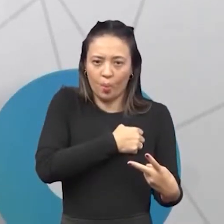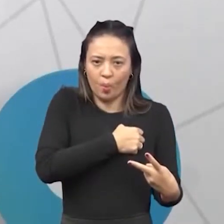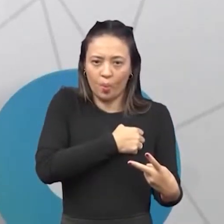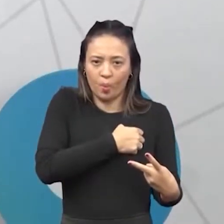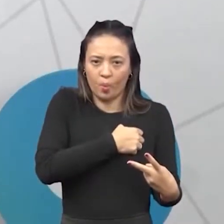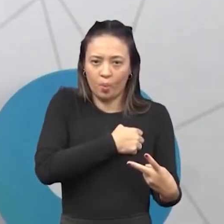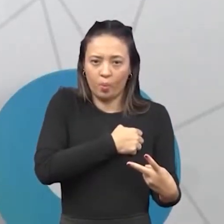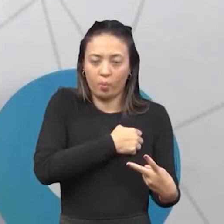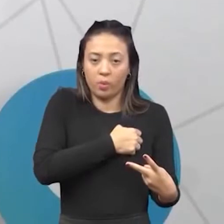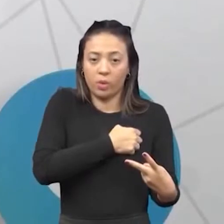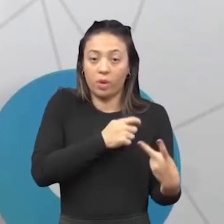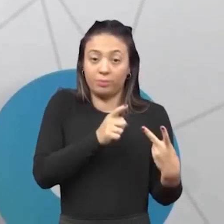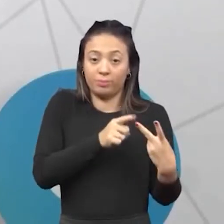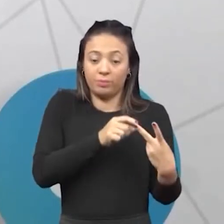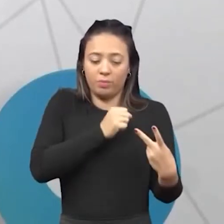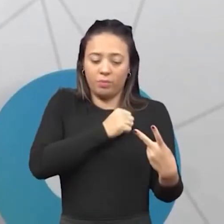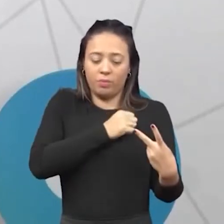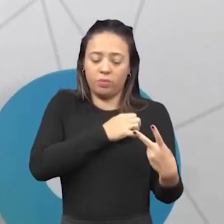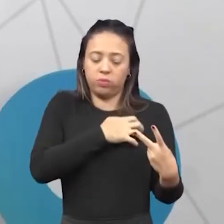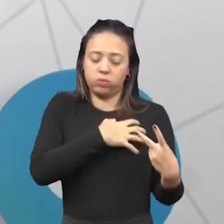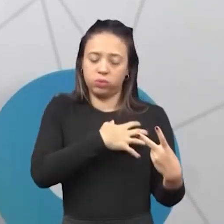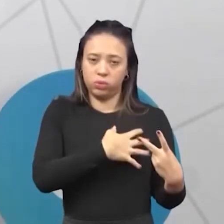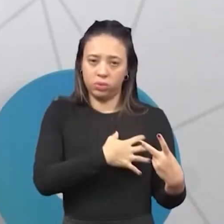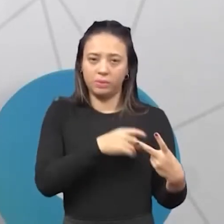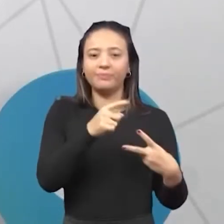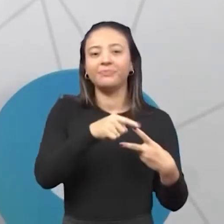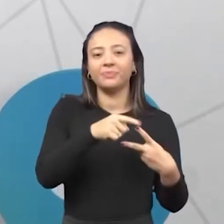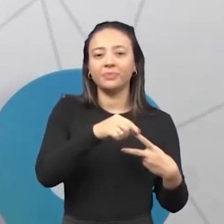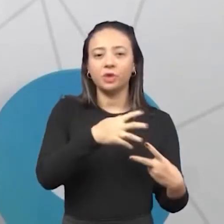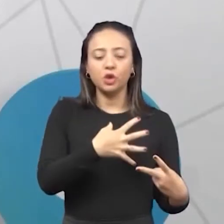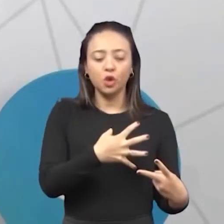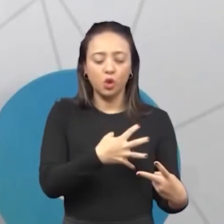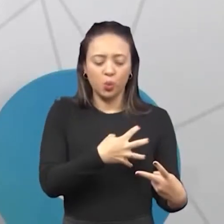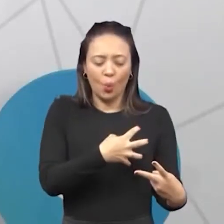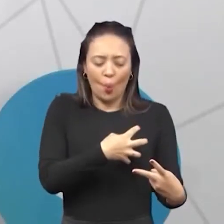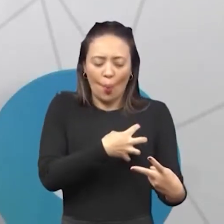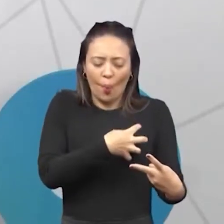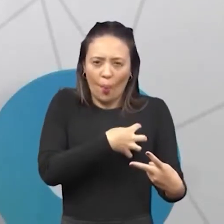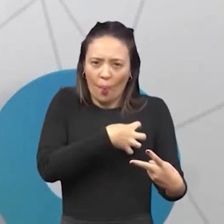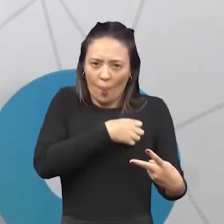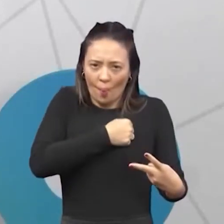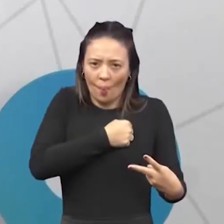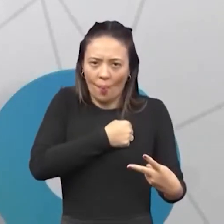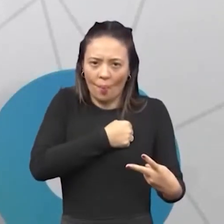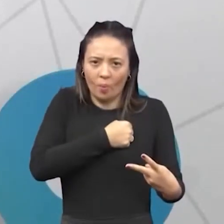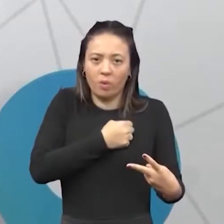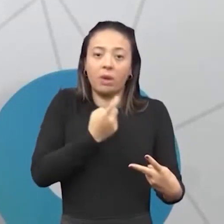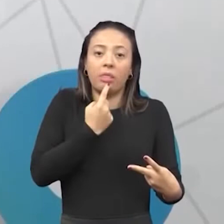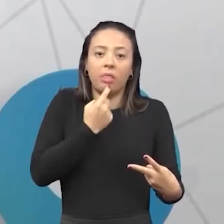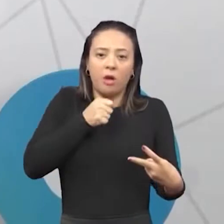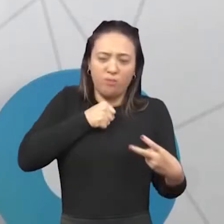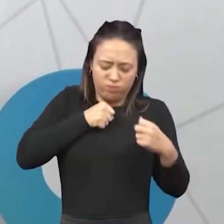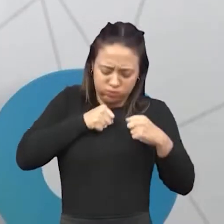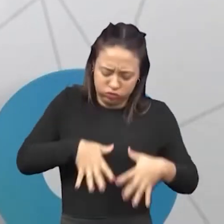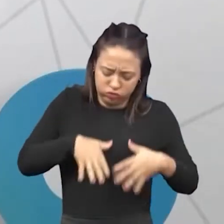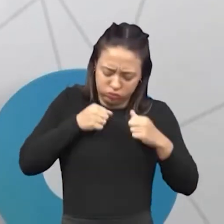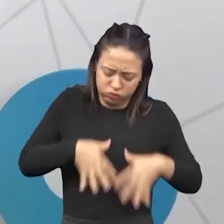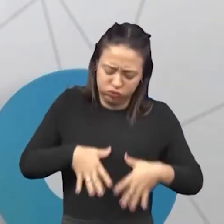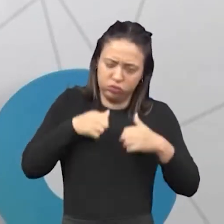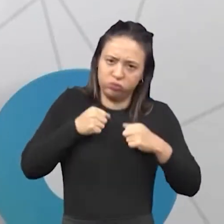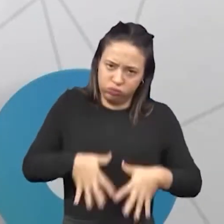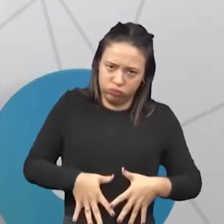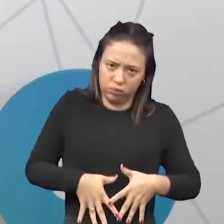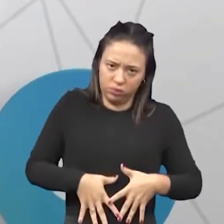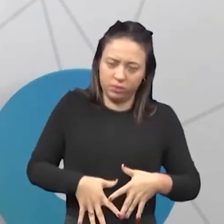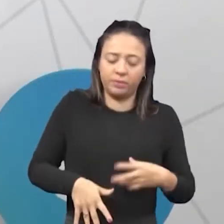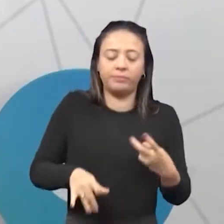do coração. Na sístole é o momento em que o coração ele vai se contrair e vai bombear o sangue para várias partes do nosso